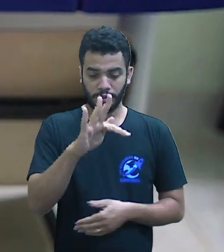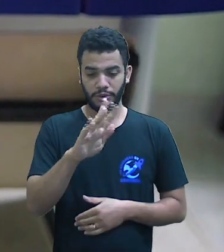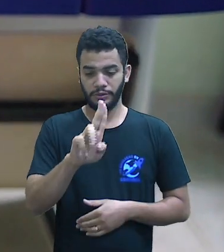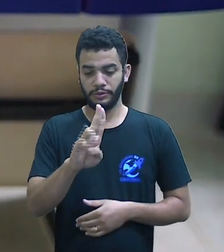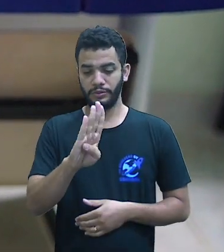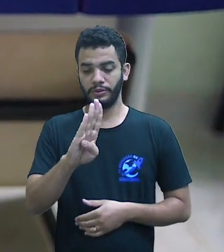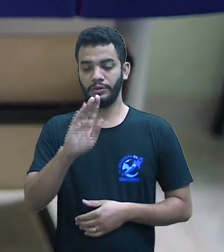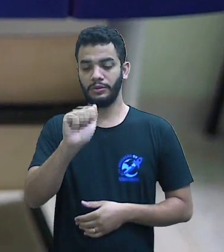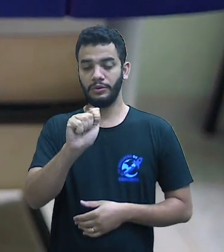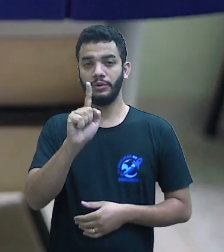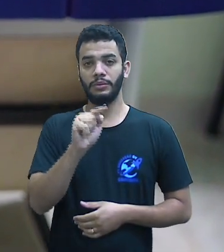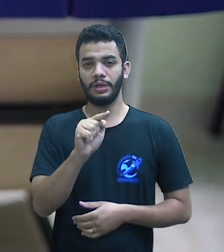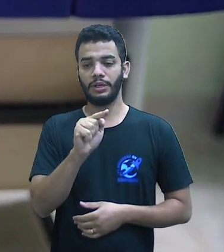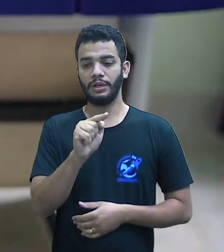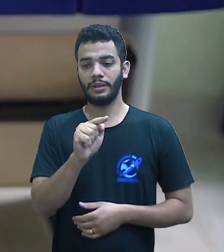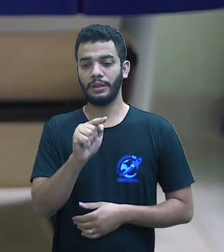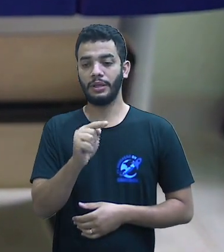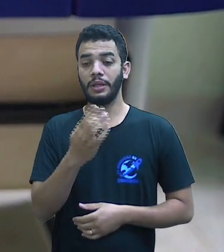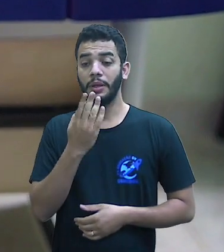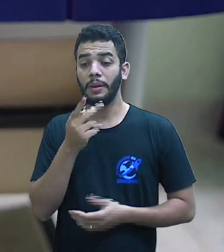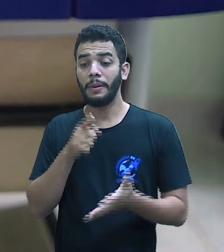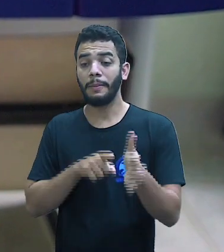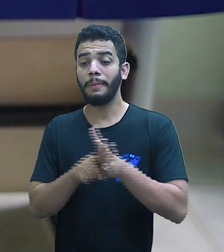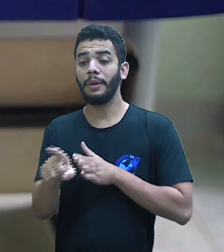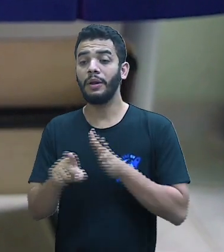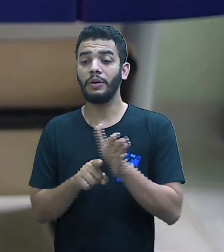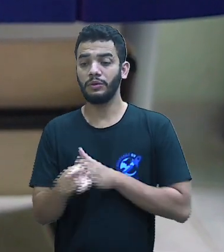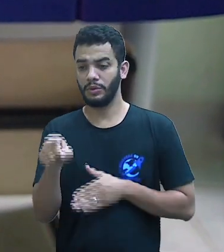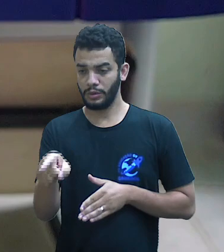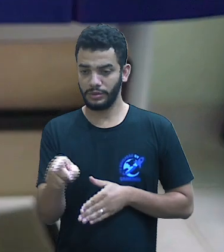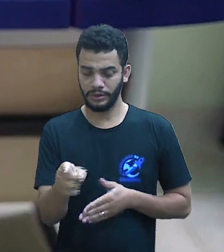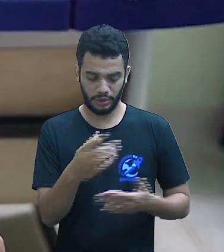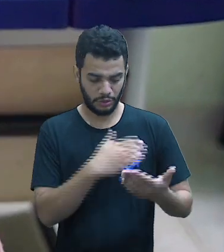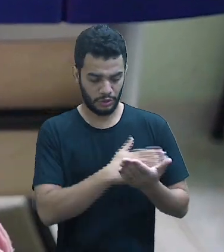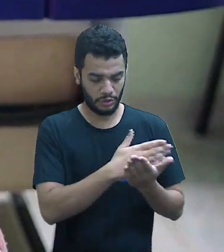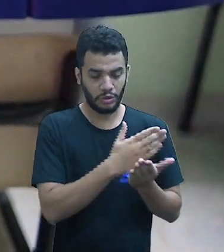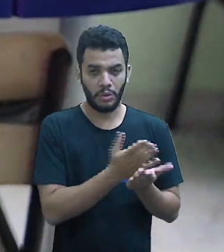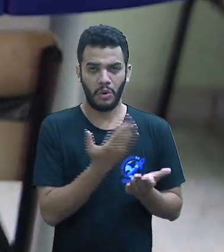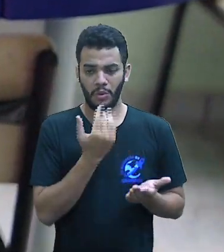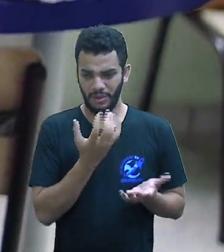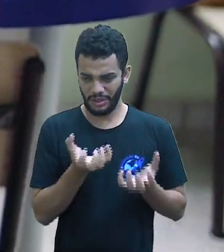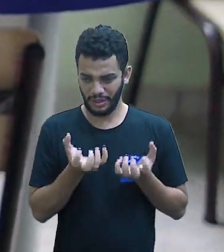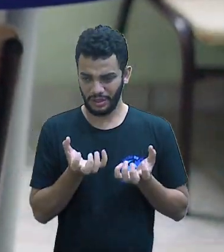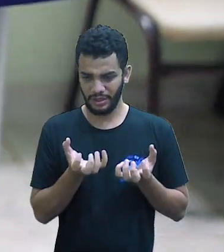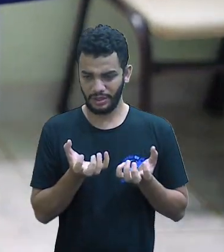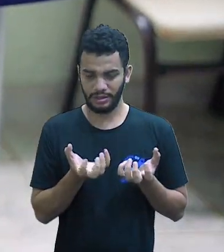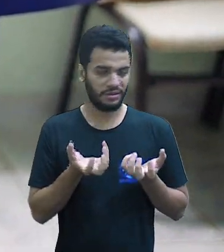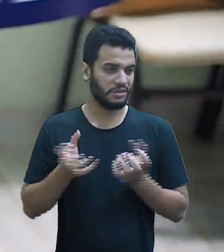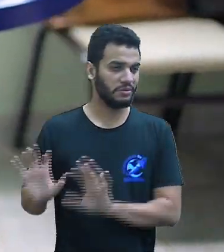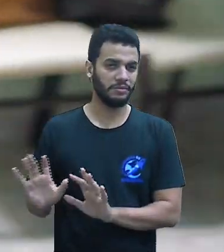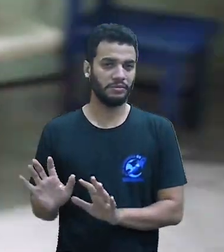querem comer o bolo de fubá? E aí não quiseram. Fim.